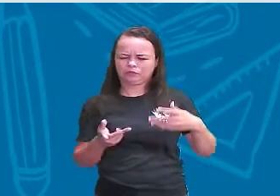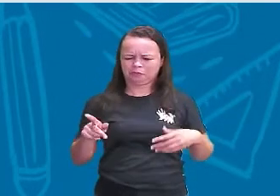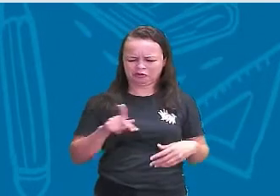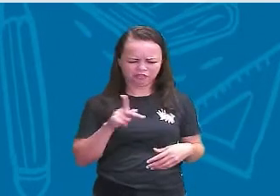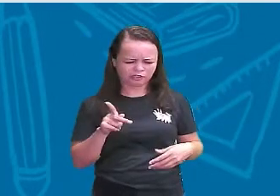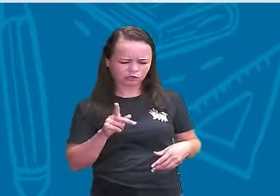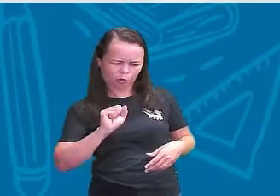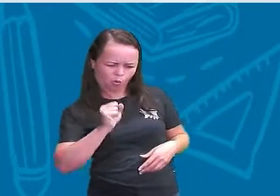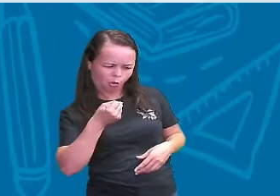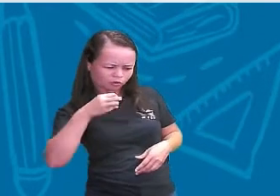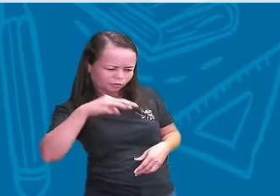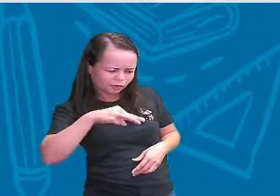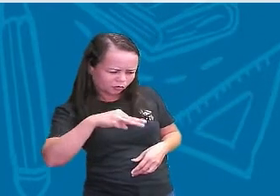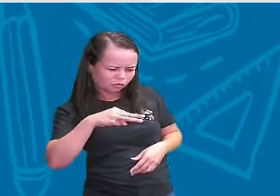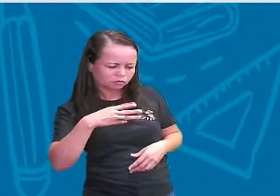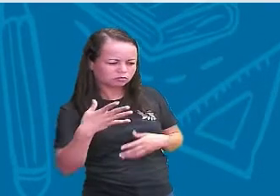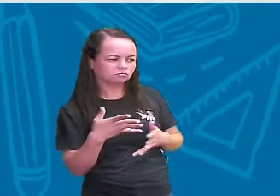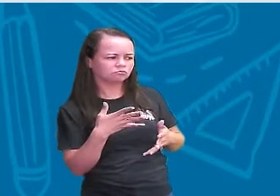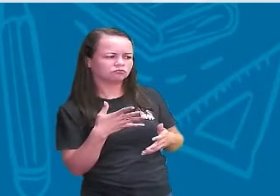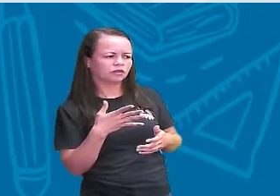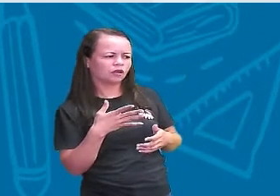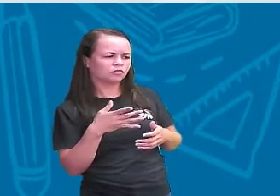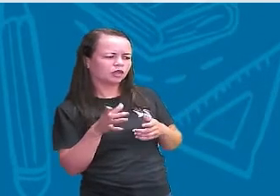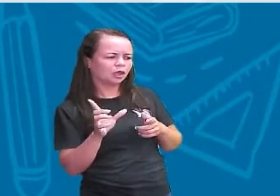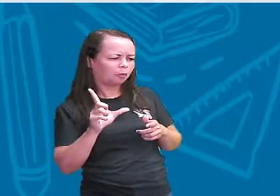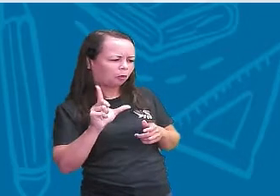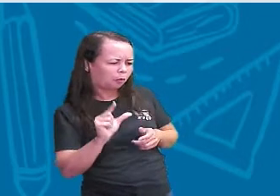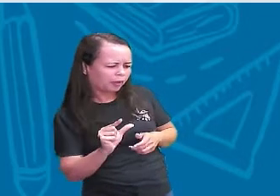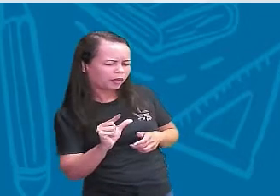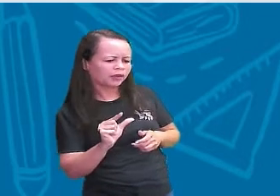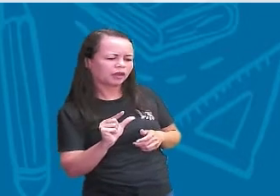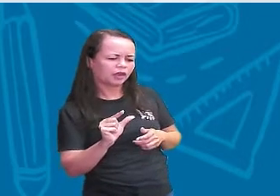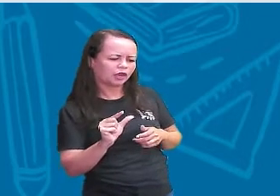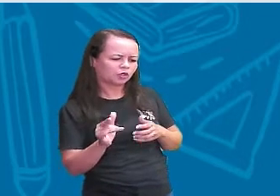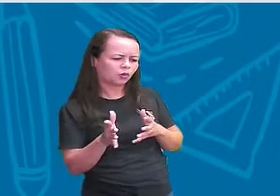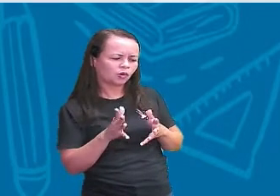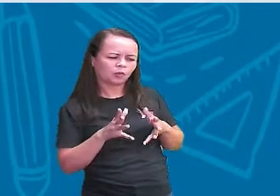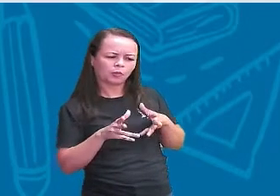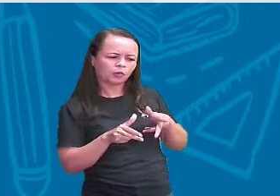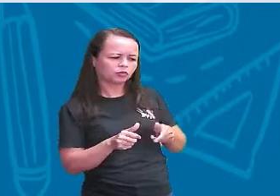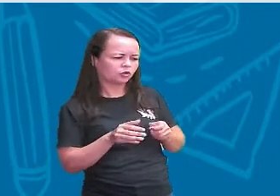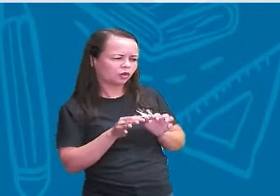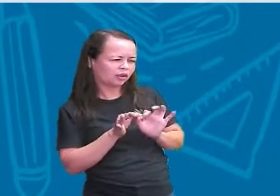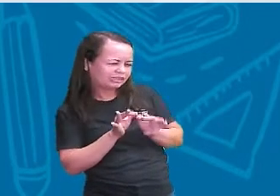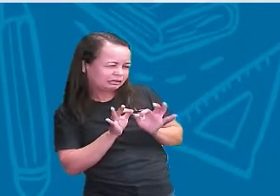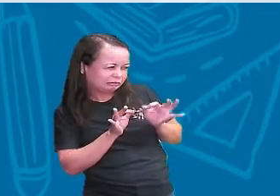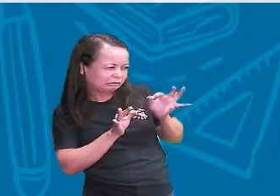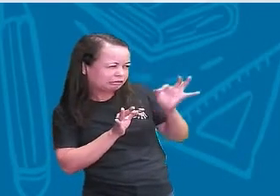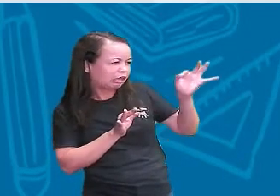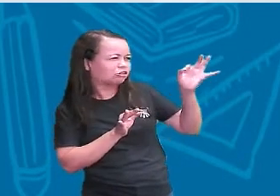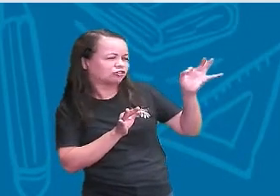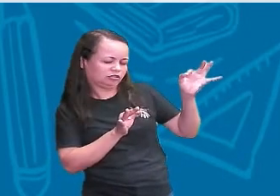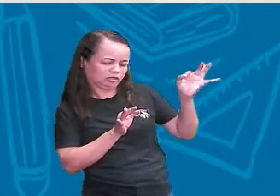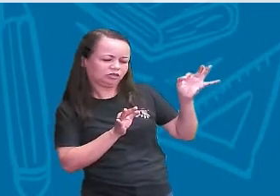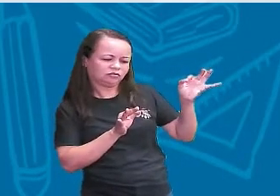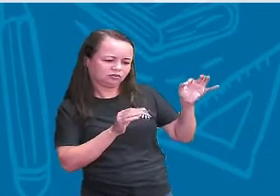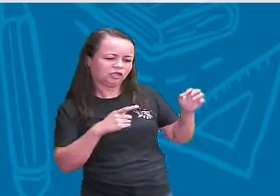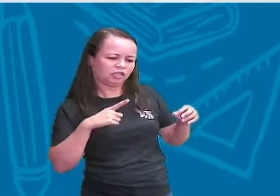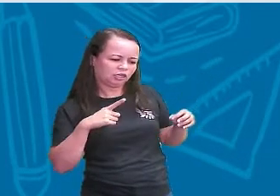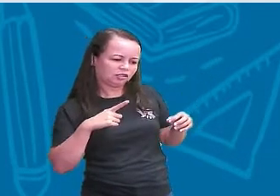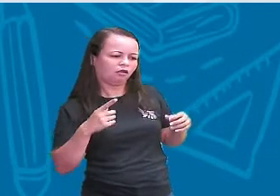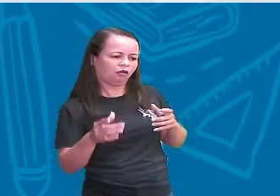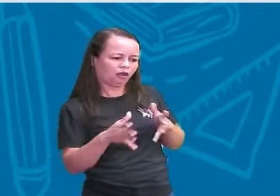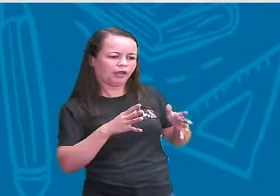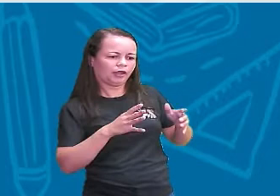minutos é um tempo muito curto por toda essa distância que existe entre a